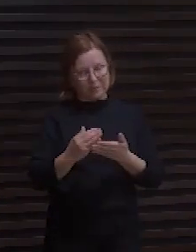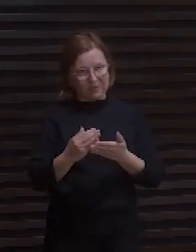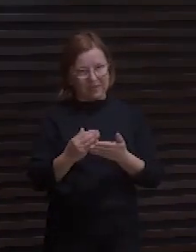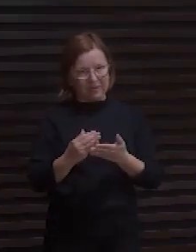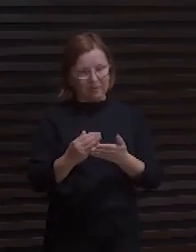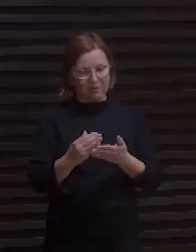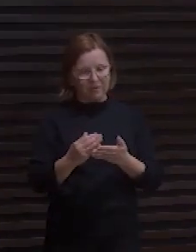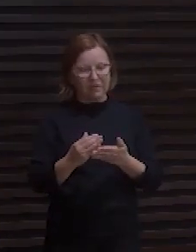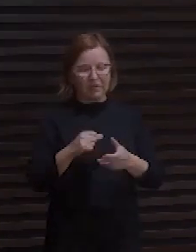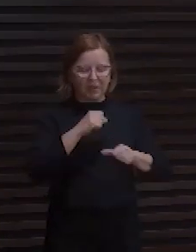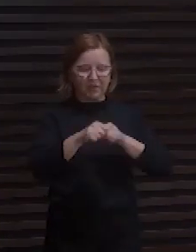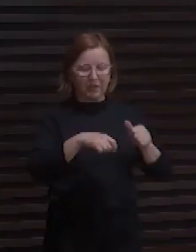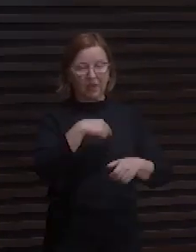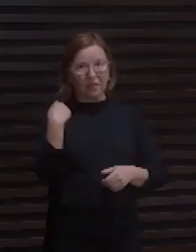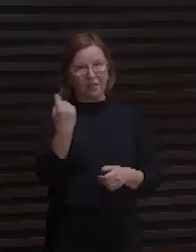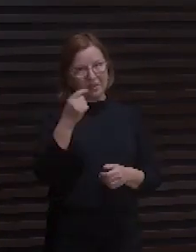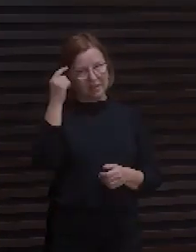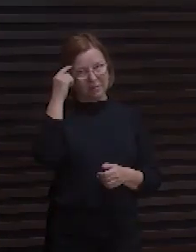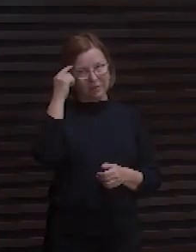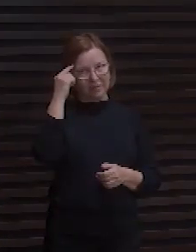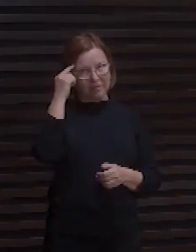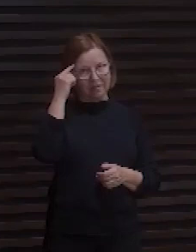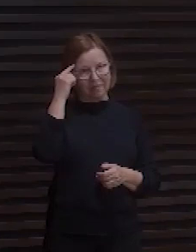mentes, para que sejamos transformados.